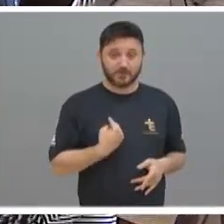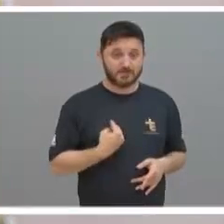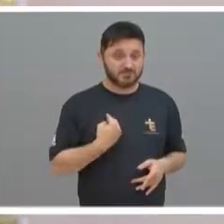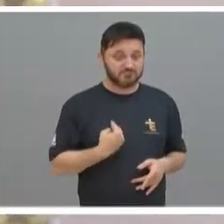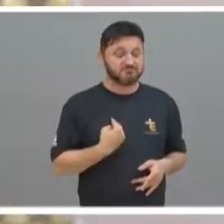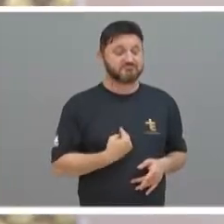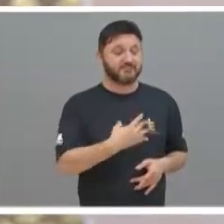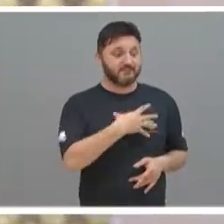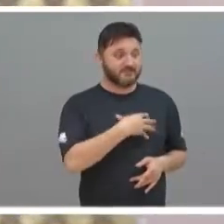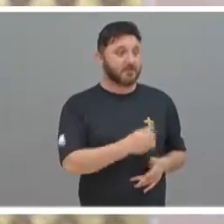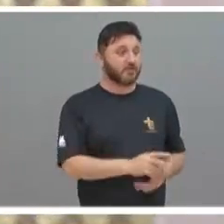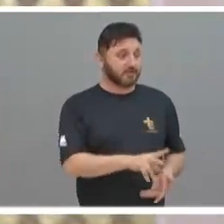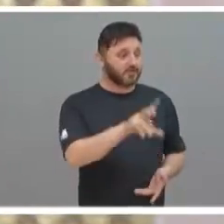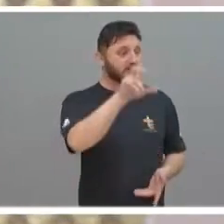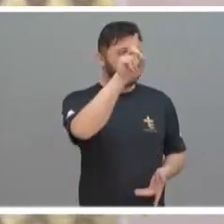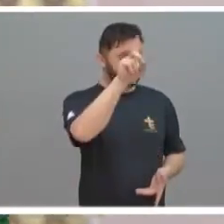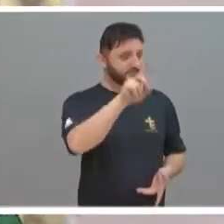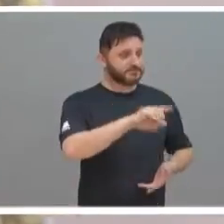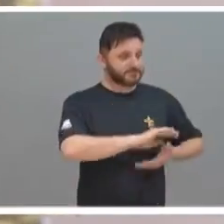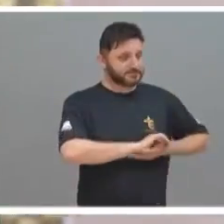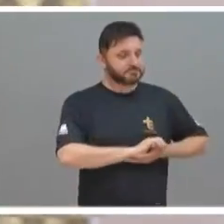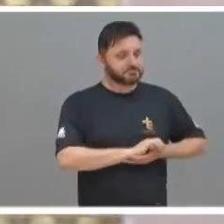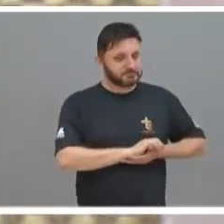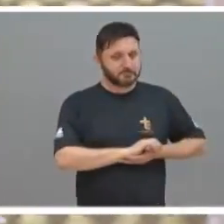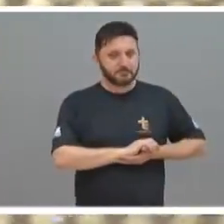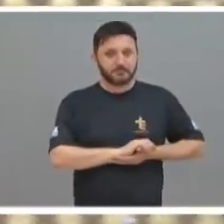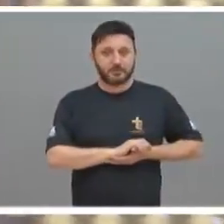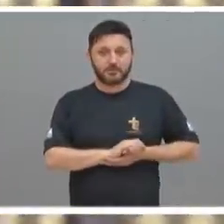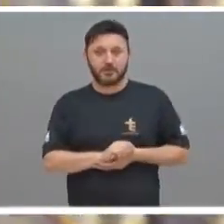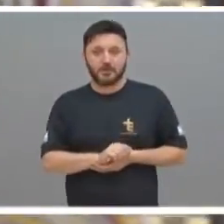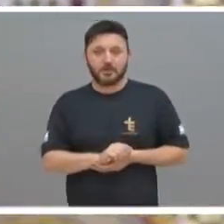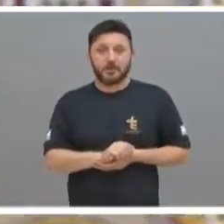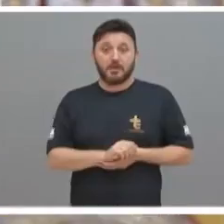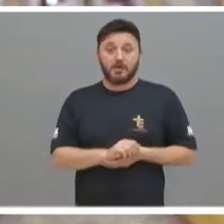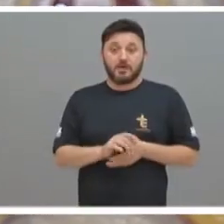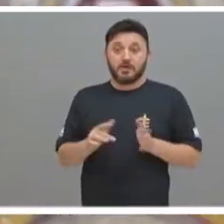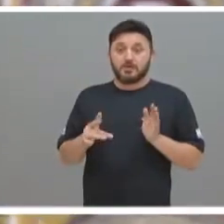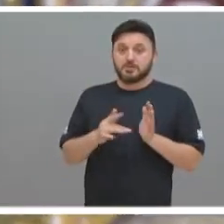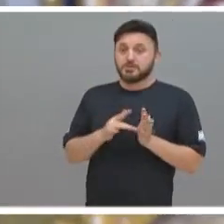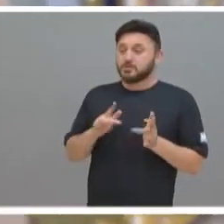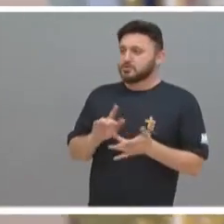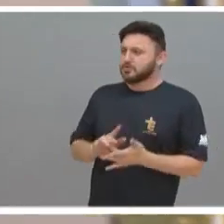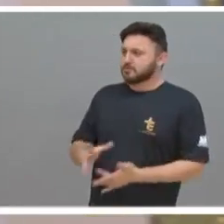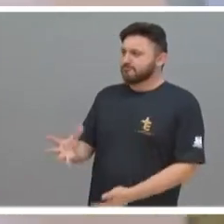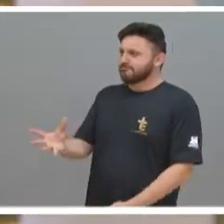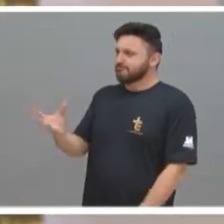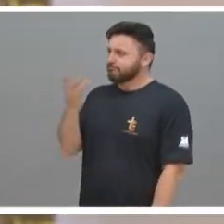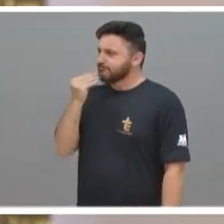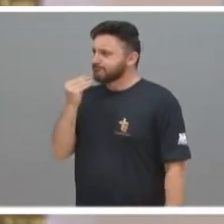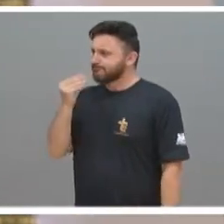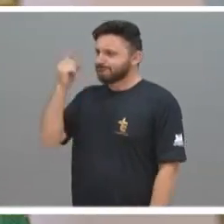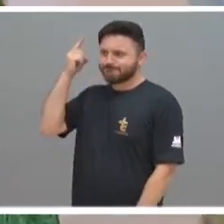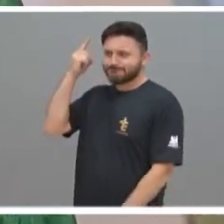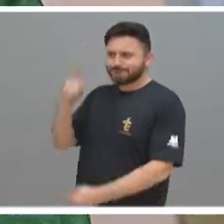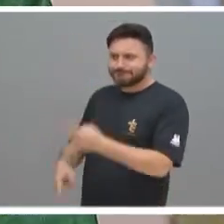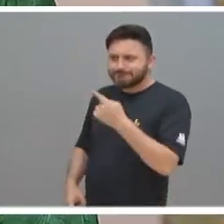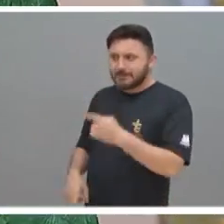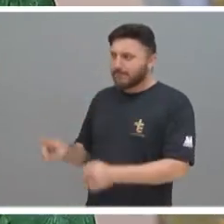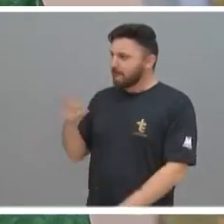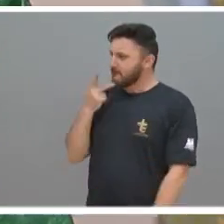tu és o Messias, o Filho do Deus vivo. Jesus mandou, repreendeu: não